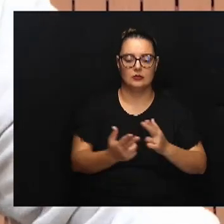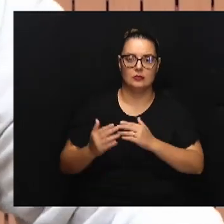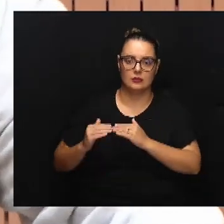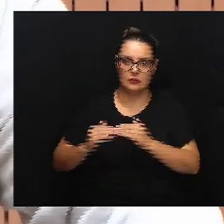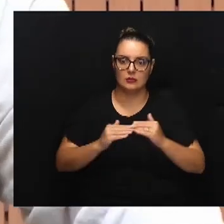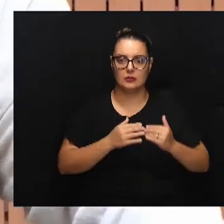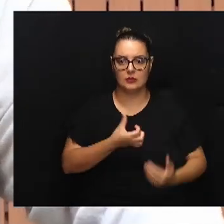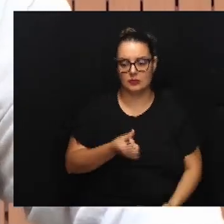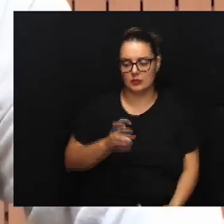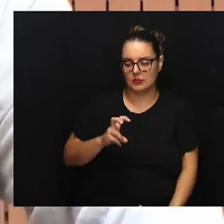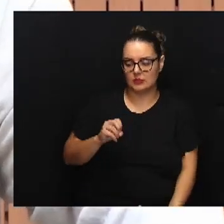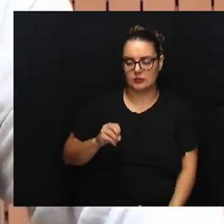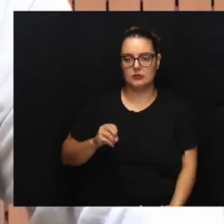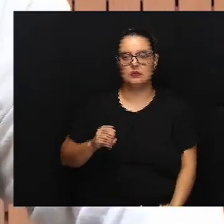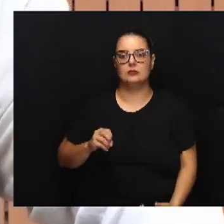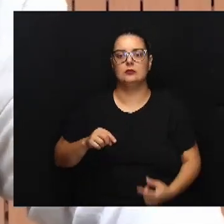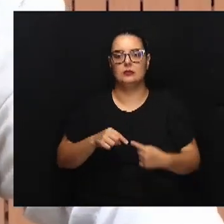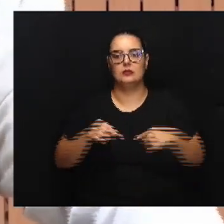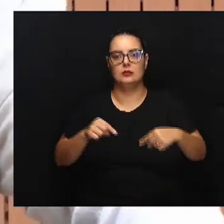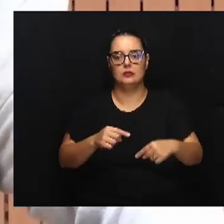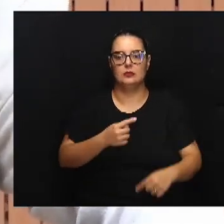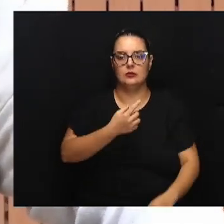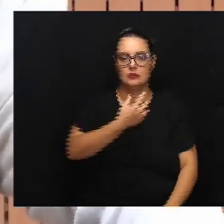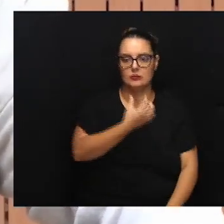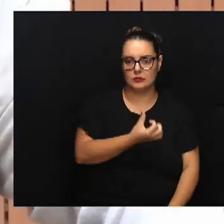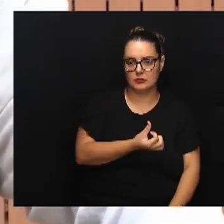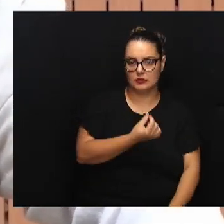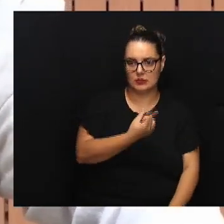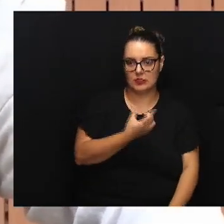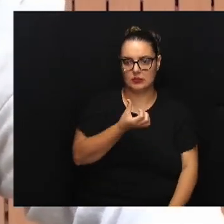650 turmas, com carga horária de 160 horas